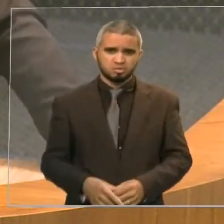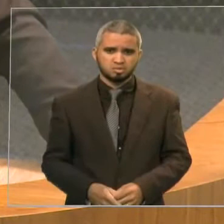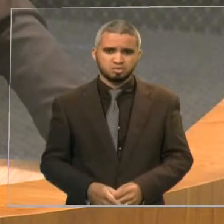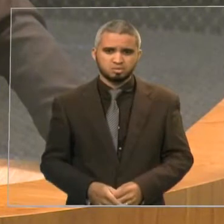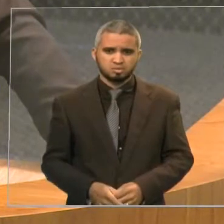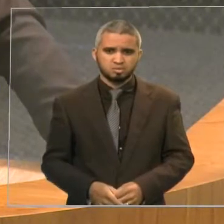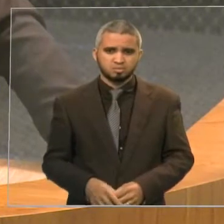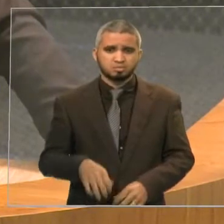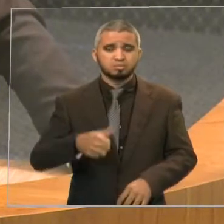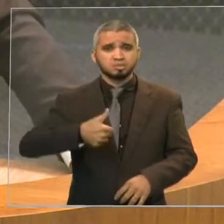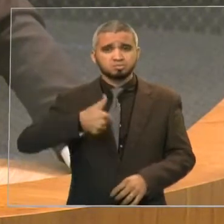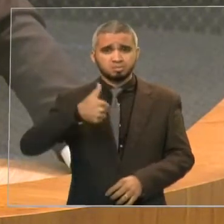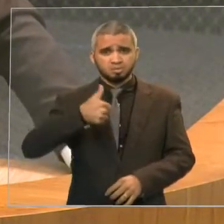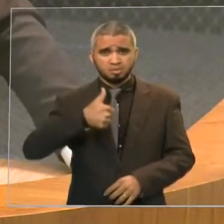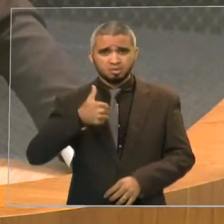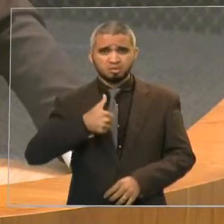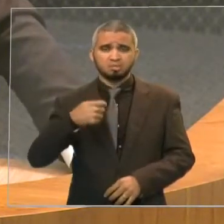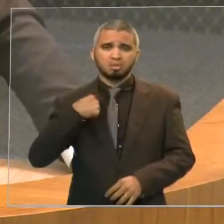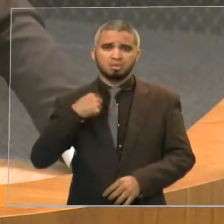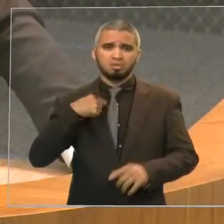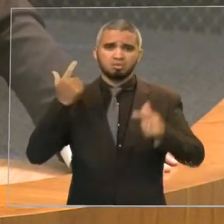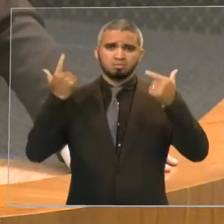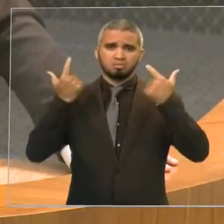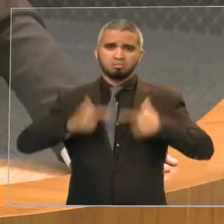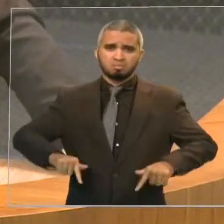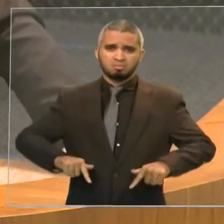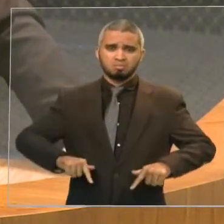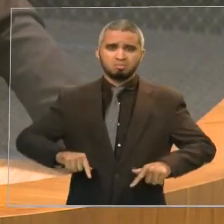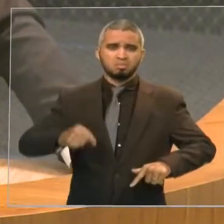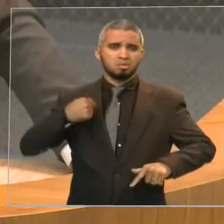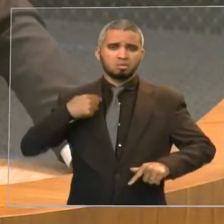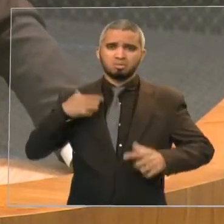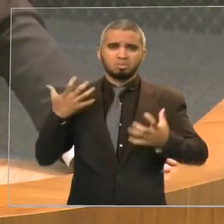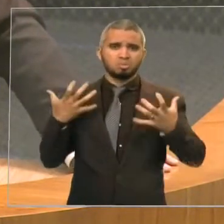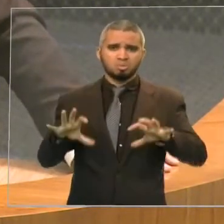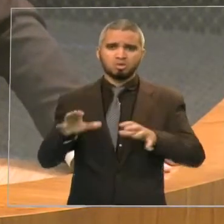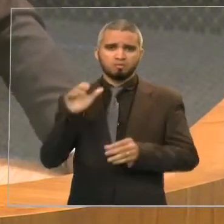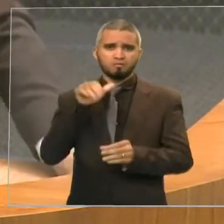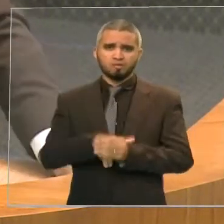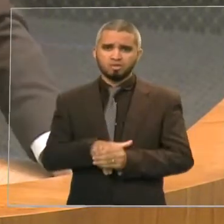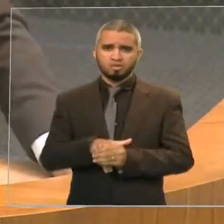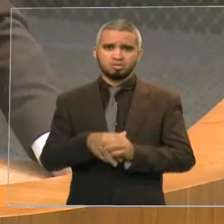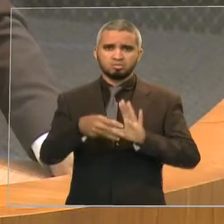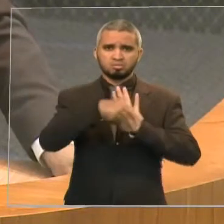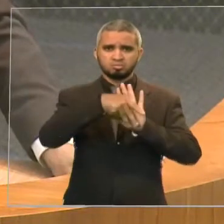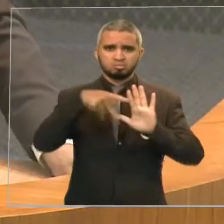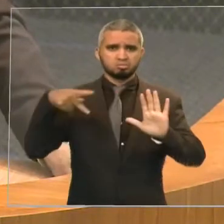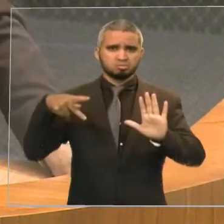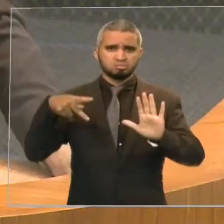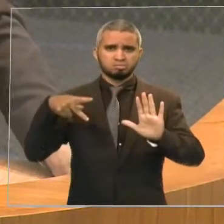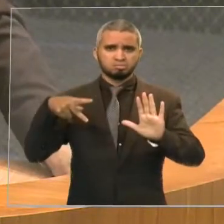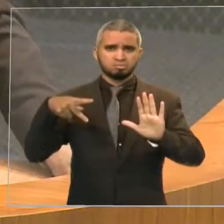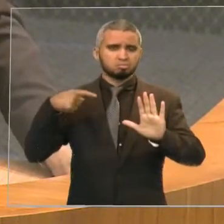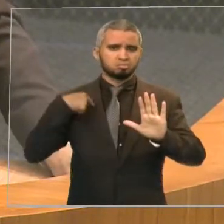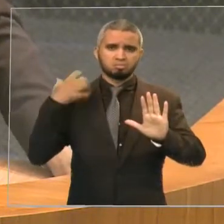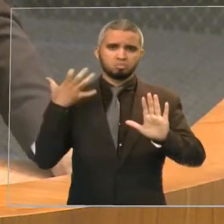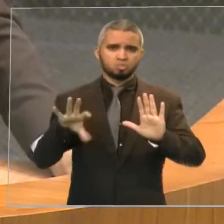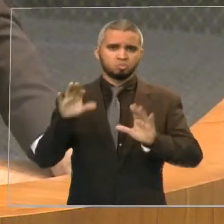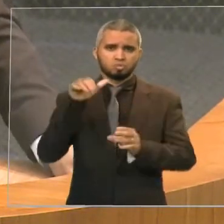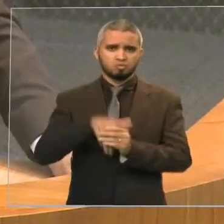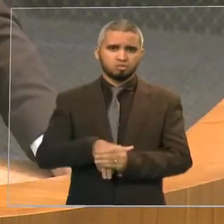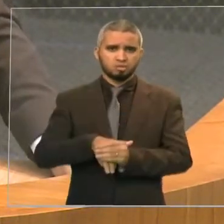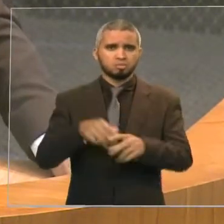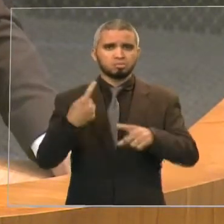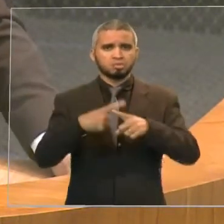Primeiro, que vou me abster de votar nessa imoralidade dessa medida provisória. Em respeito